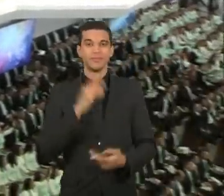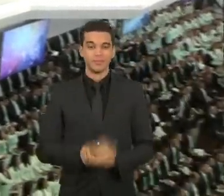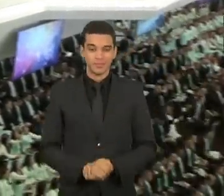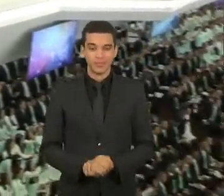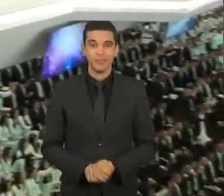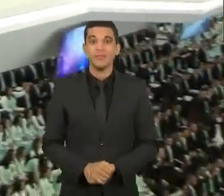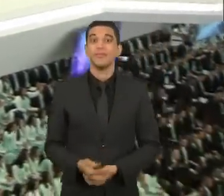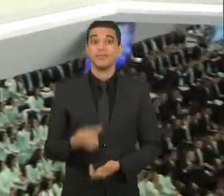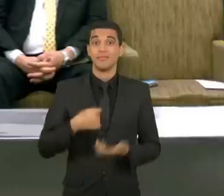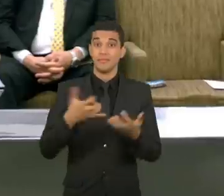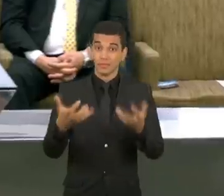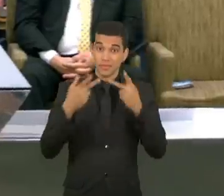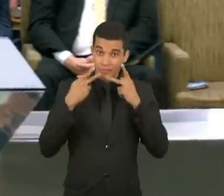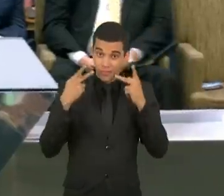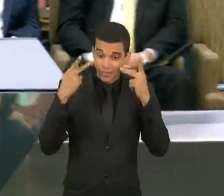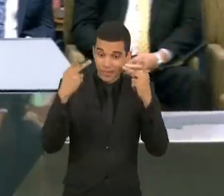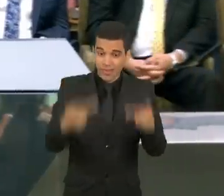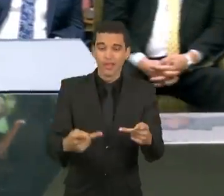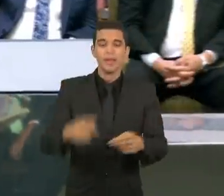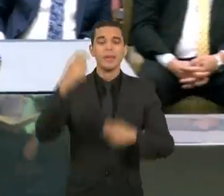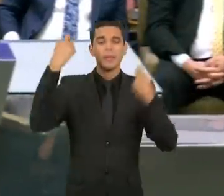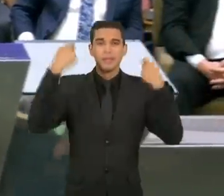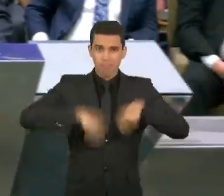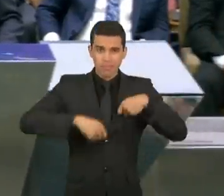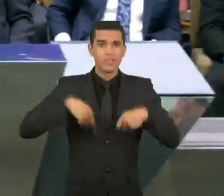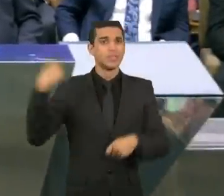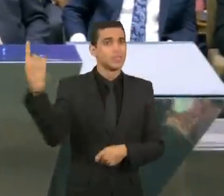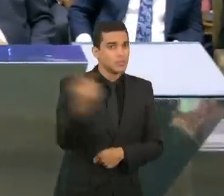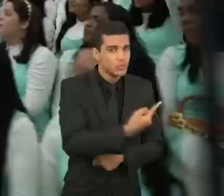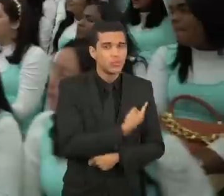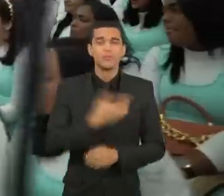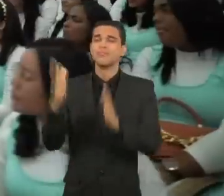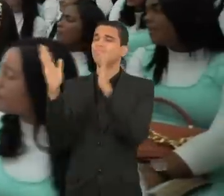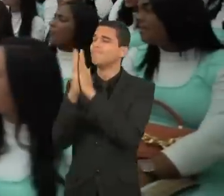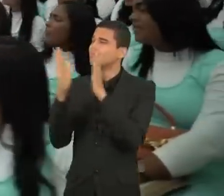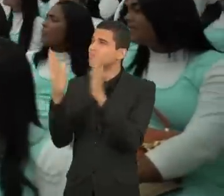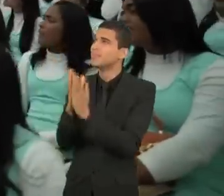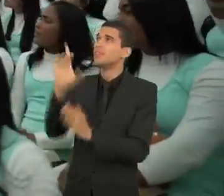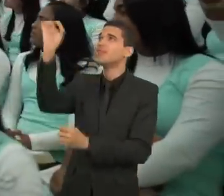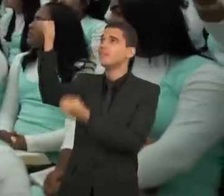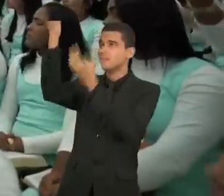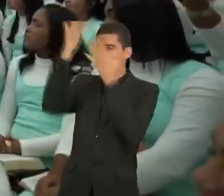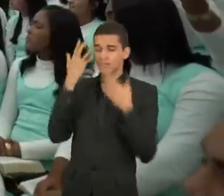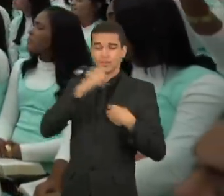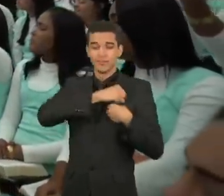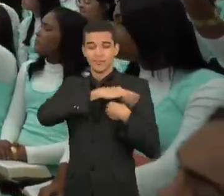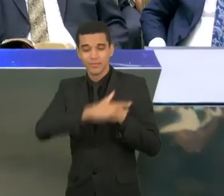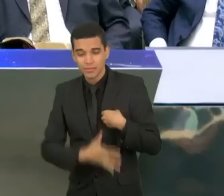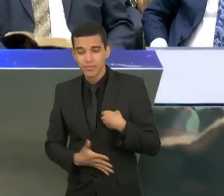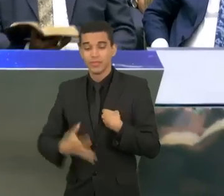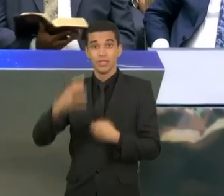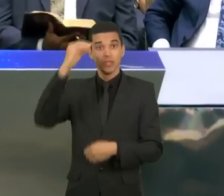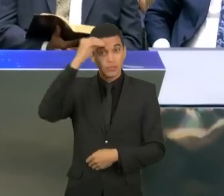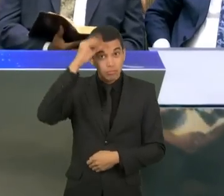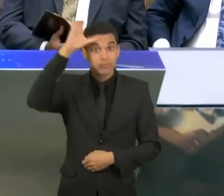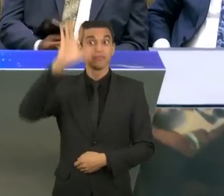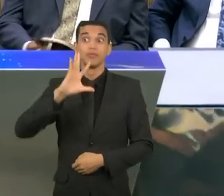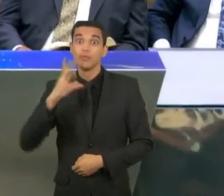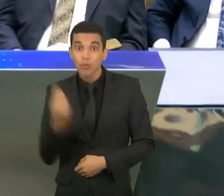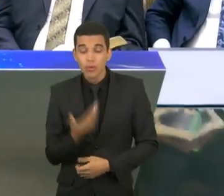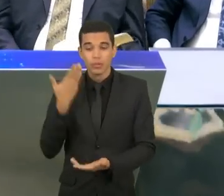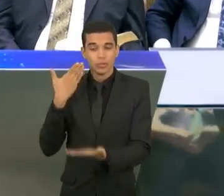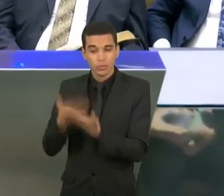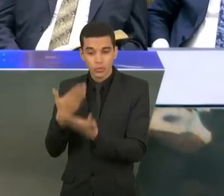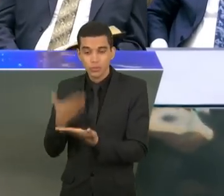Eu quero dizer, é tempo de se encher da graça e do conhecimento, da graça e do